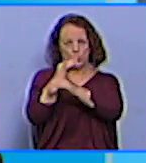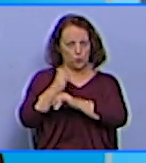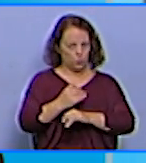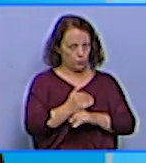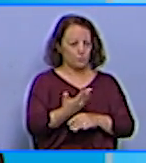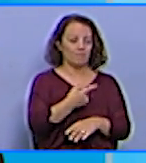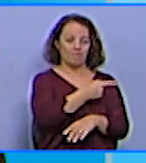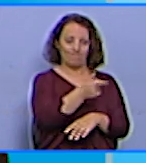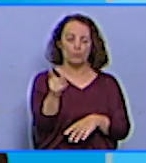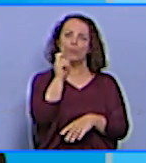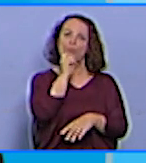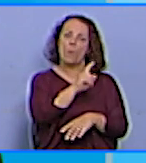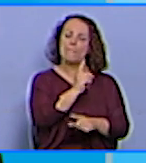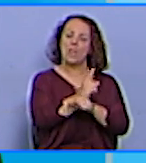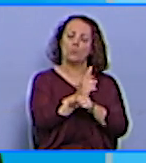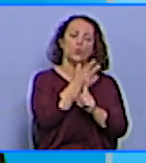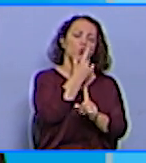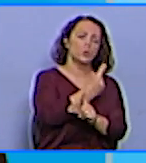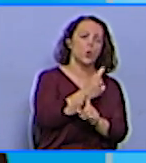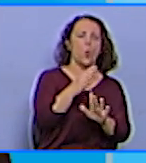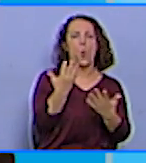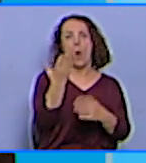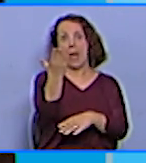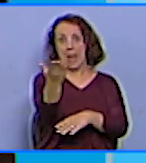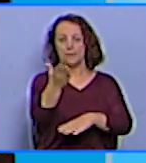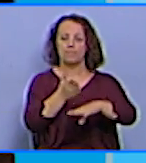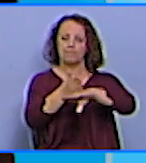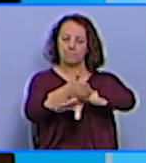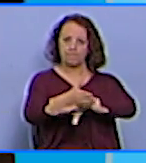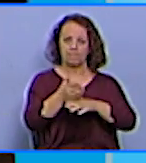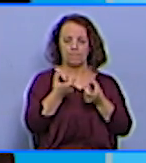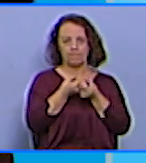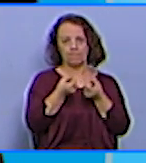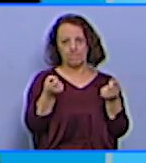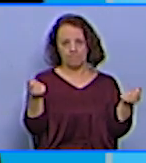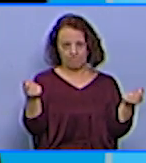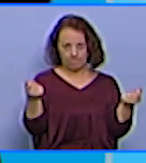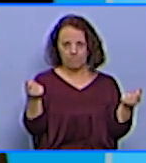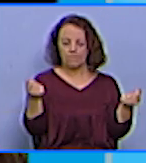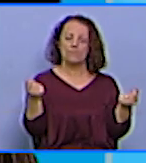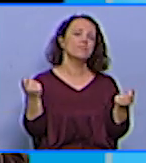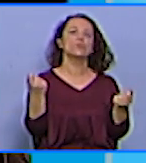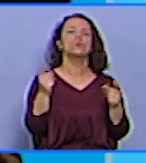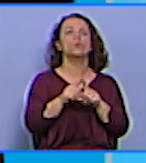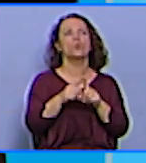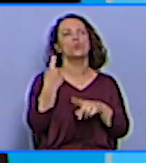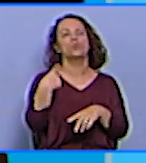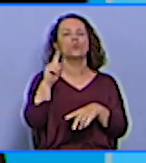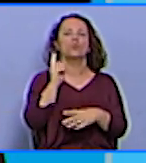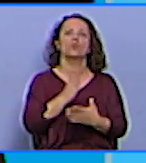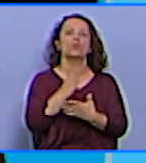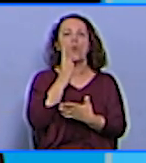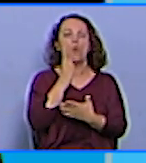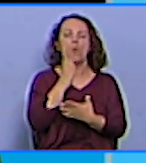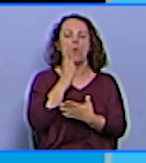partir daí, ou mesmo sozinhos, rezar e estarem nesta unidade, não ser apenas um momento